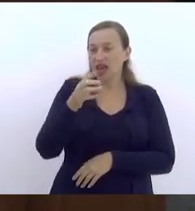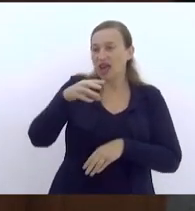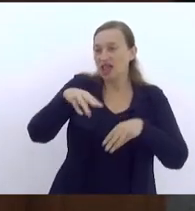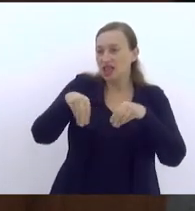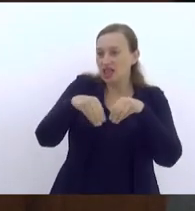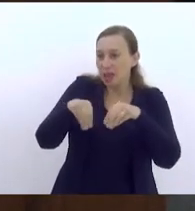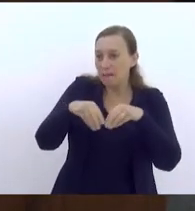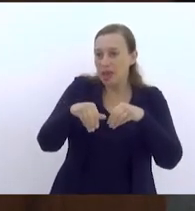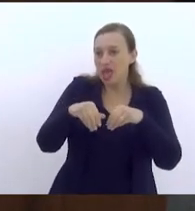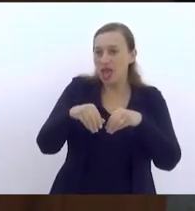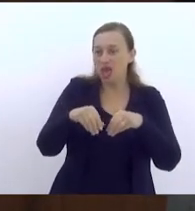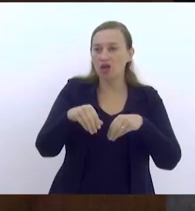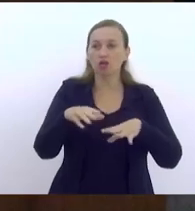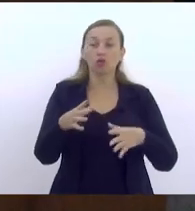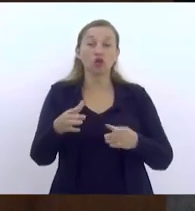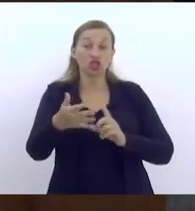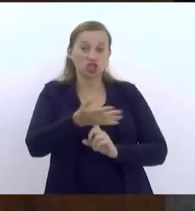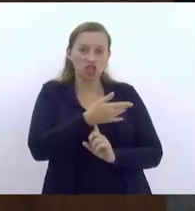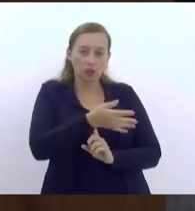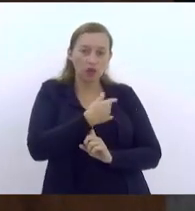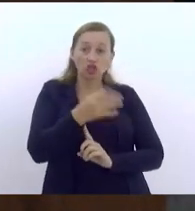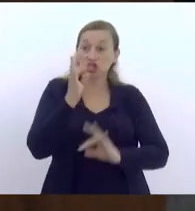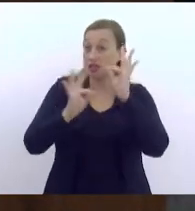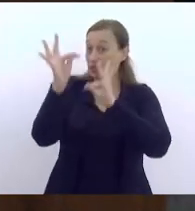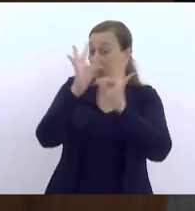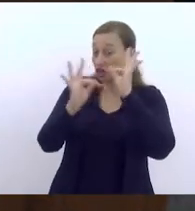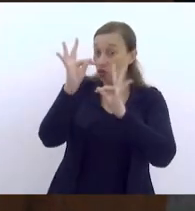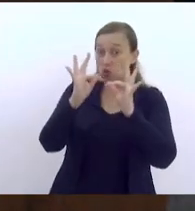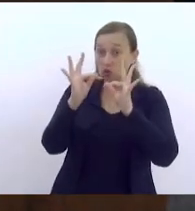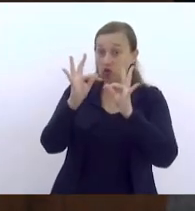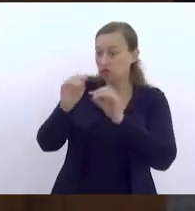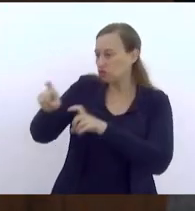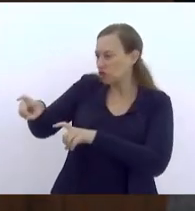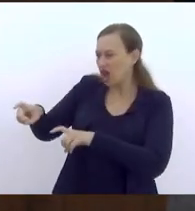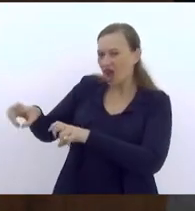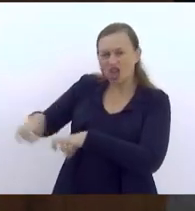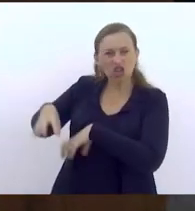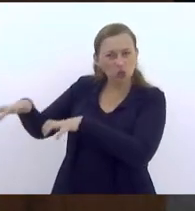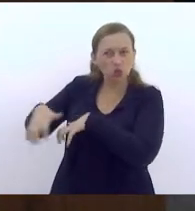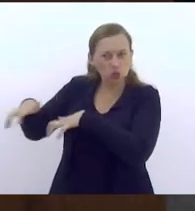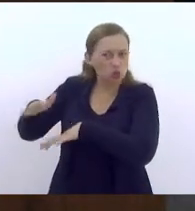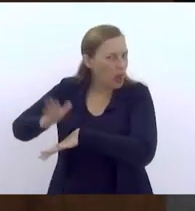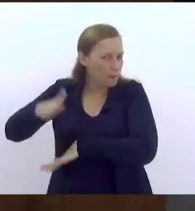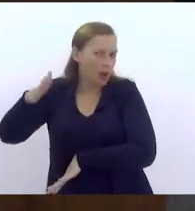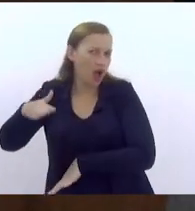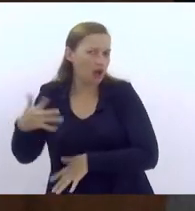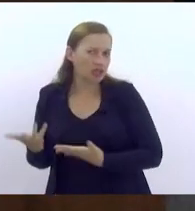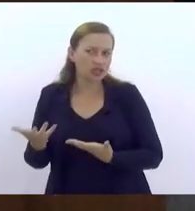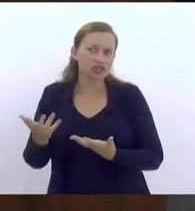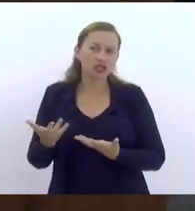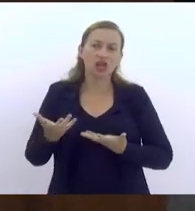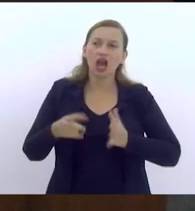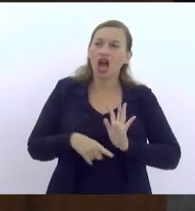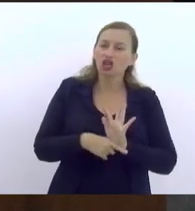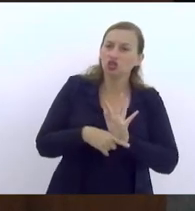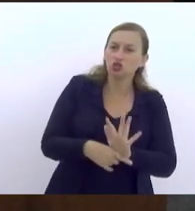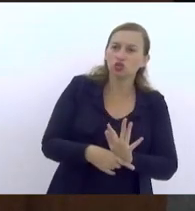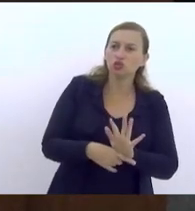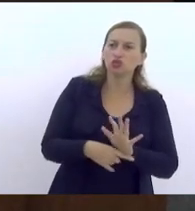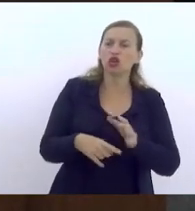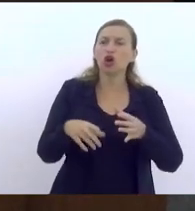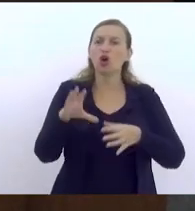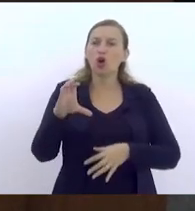é a tecnologia, seja a tecnologia da agricultura ou dos aparelhos, é muito mais. A contribuição